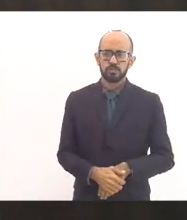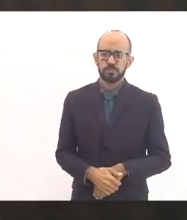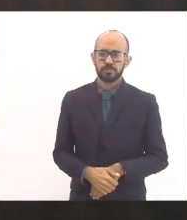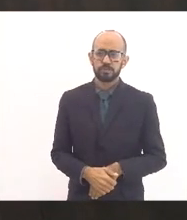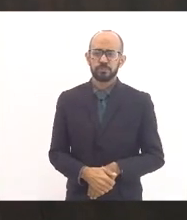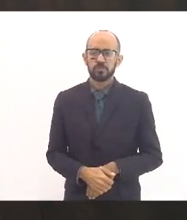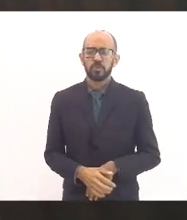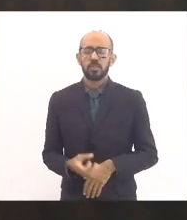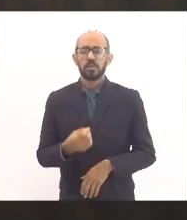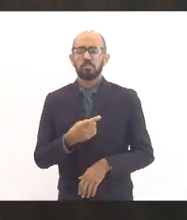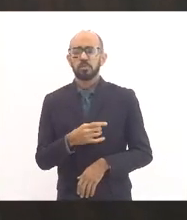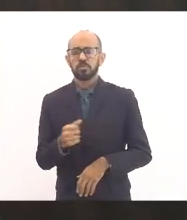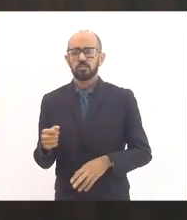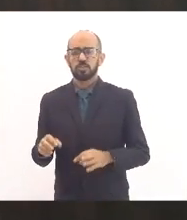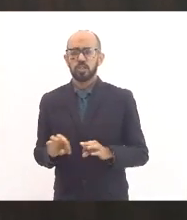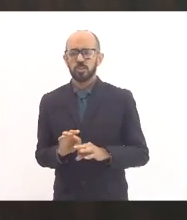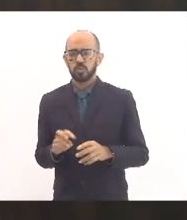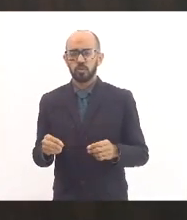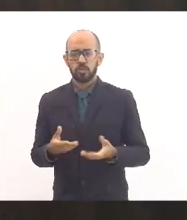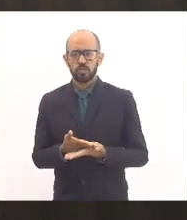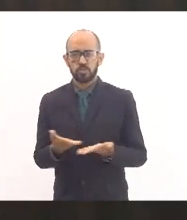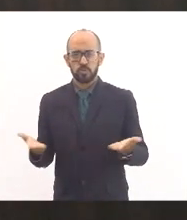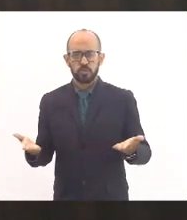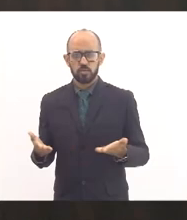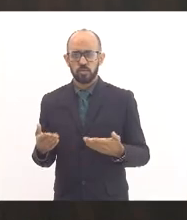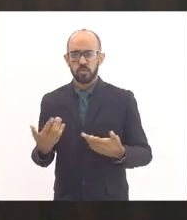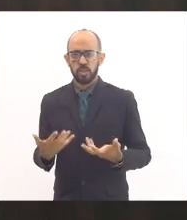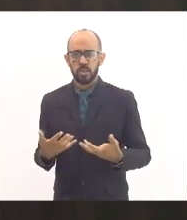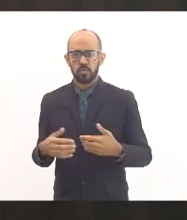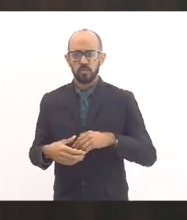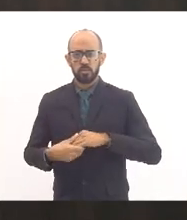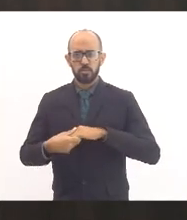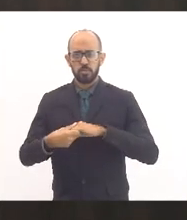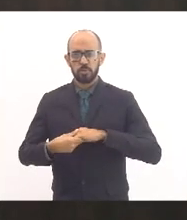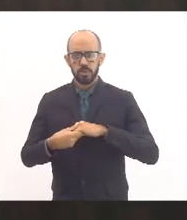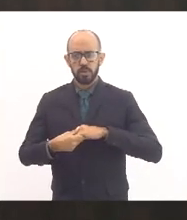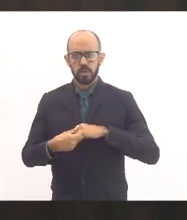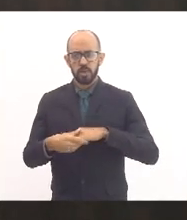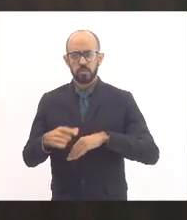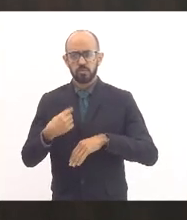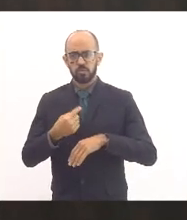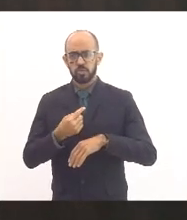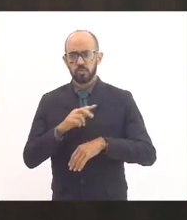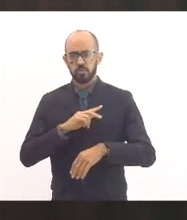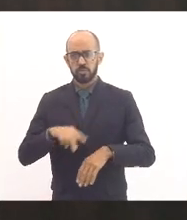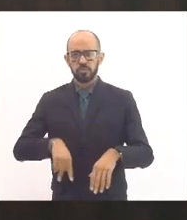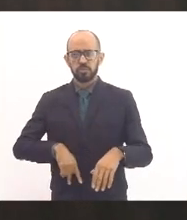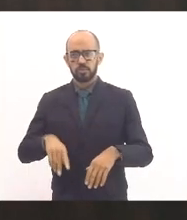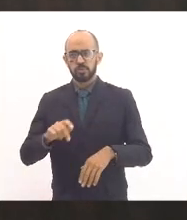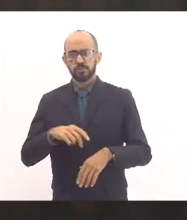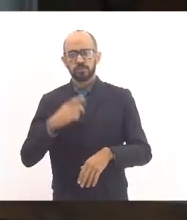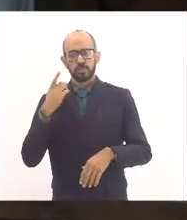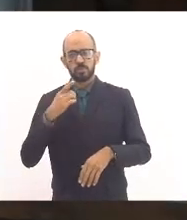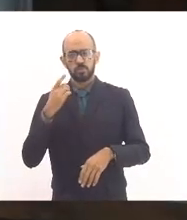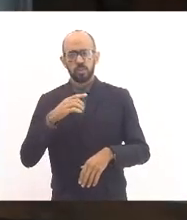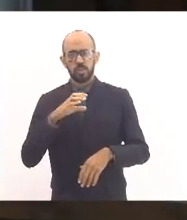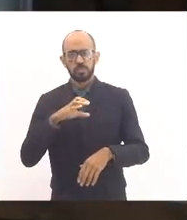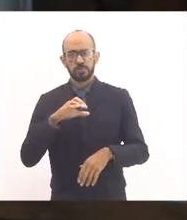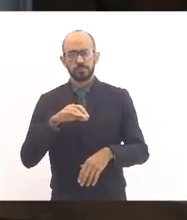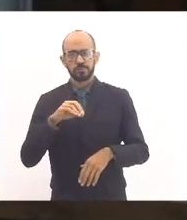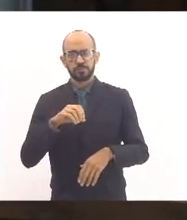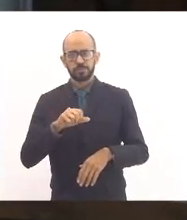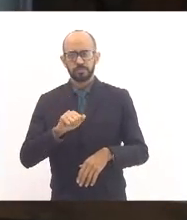Bom dia todas e todos eu quero inicialmente cumprimentar os nossos presidentes tanto de Deputado delegado